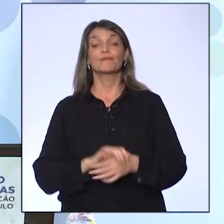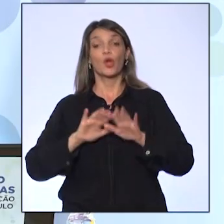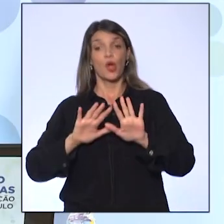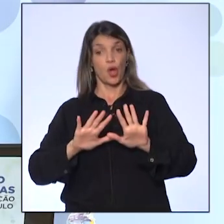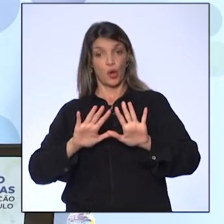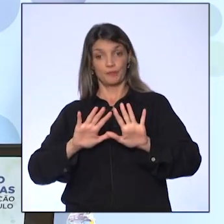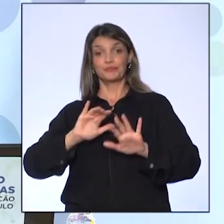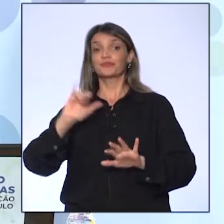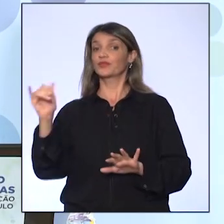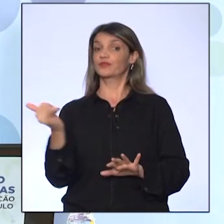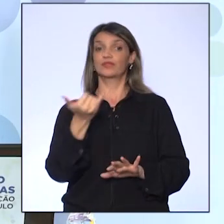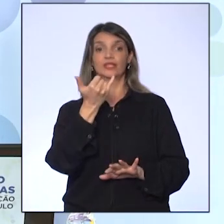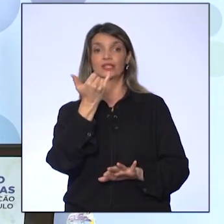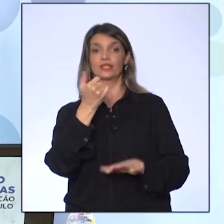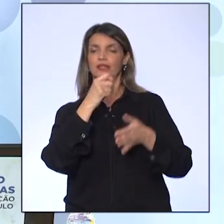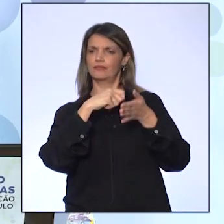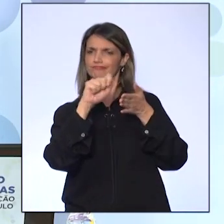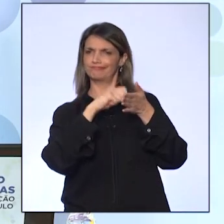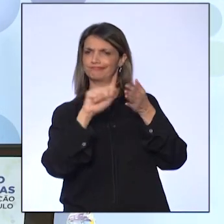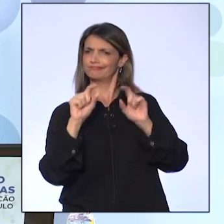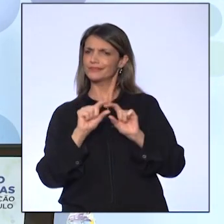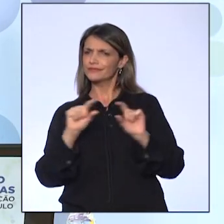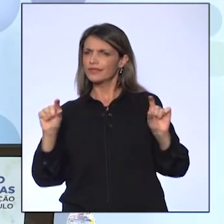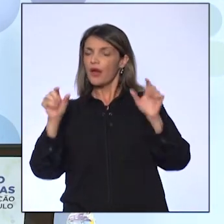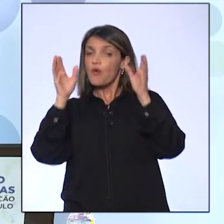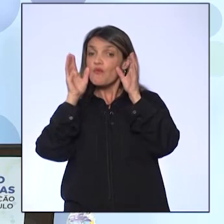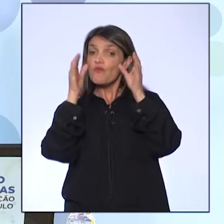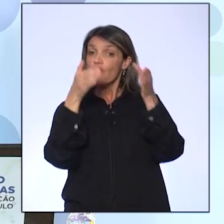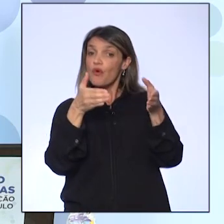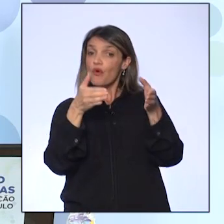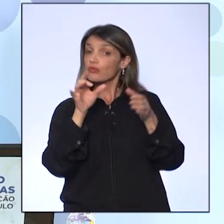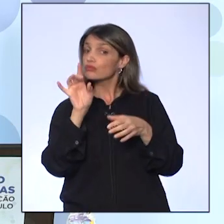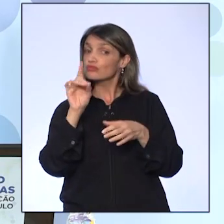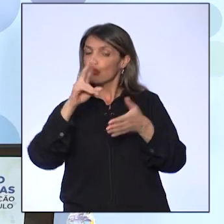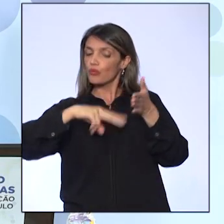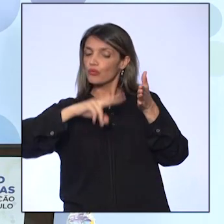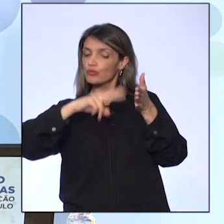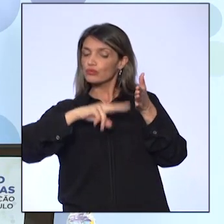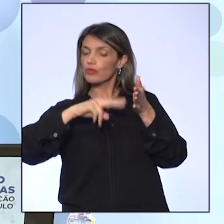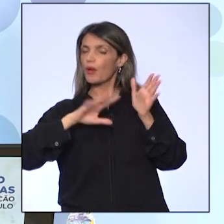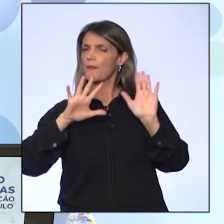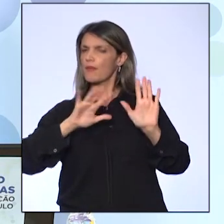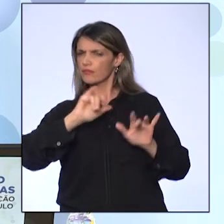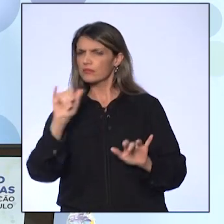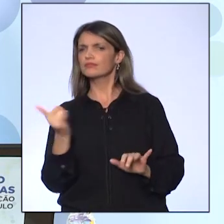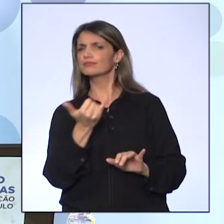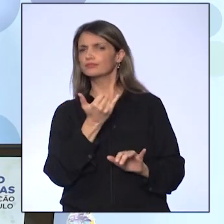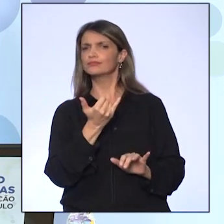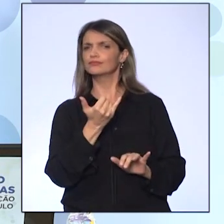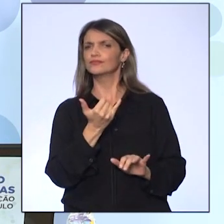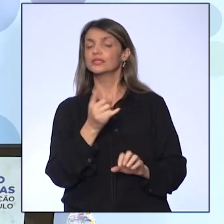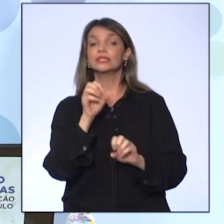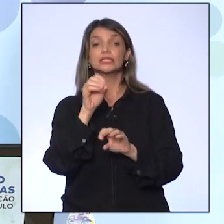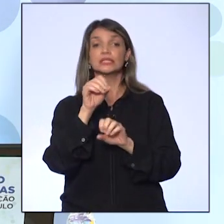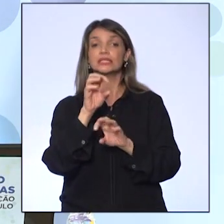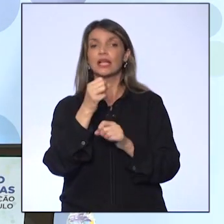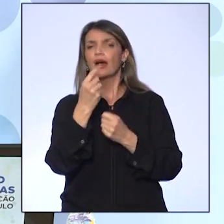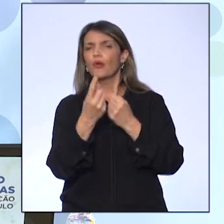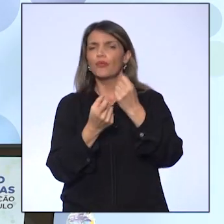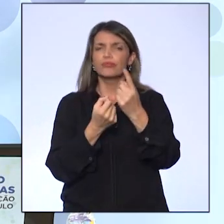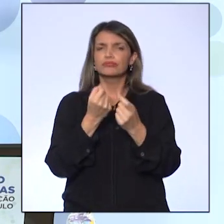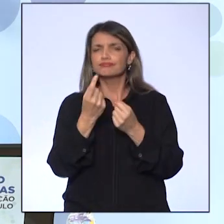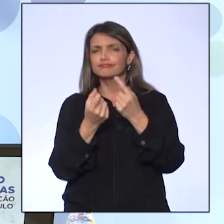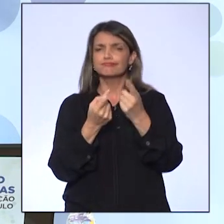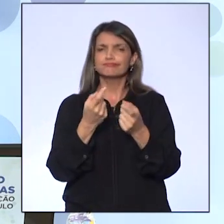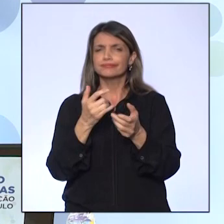Aproveitando, vamos lá, vamos corrigir, porque eu disse que o foco aqui era apenas a leitura, mas eu vou aproveitar e vou ensinar alguns macetes para